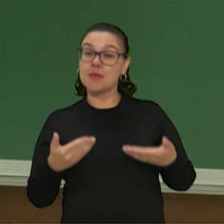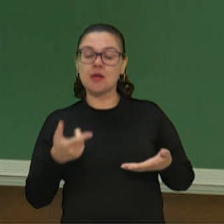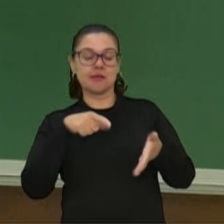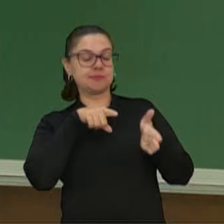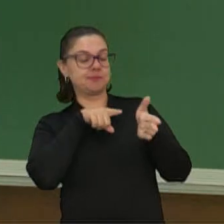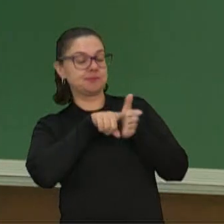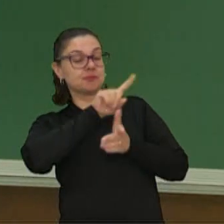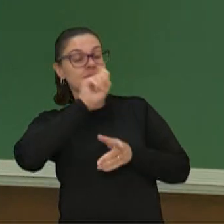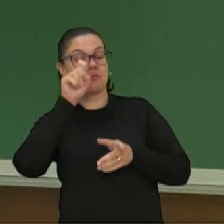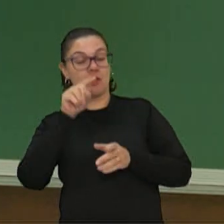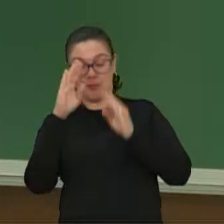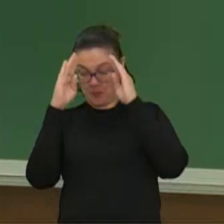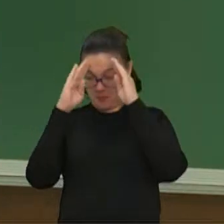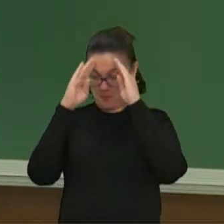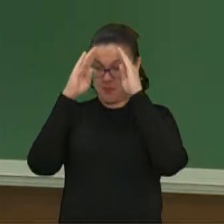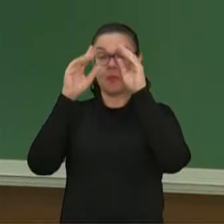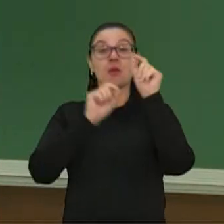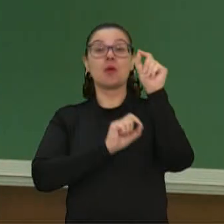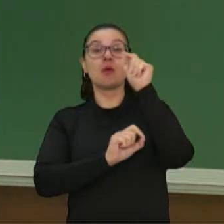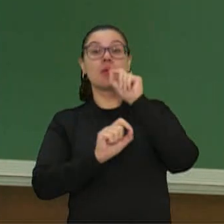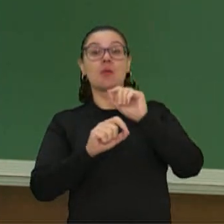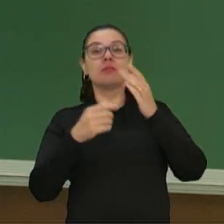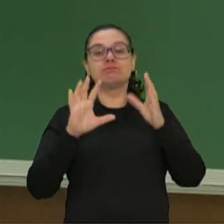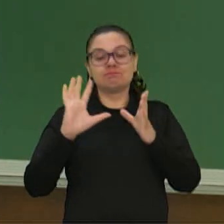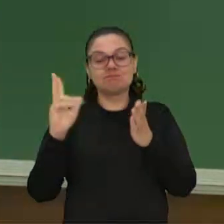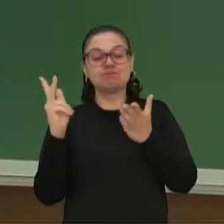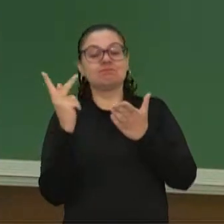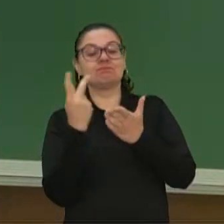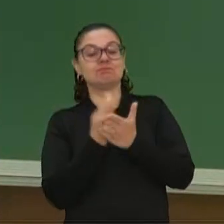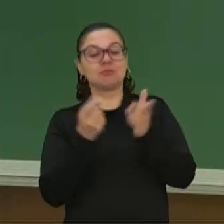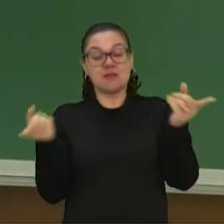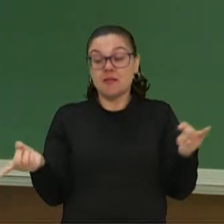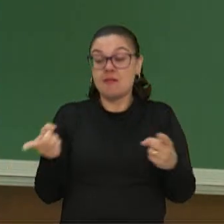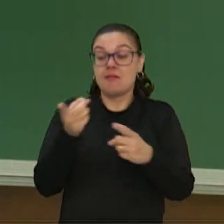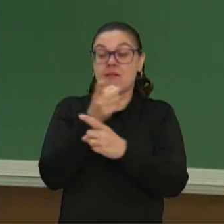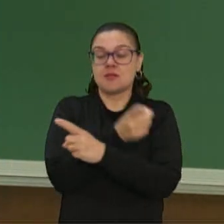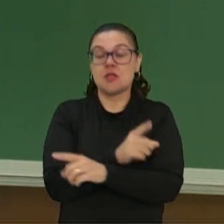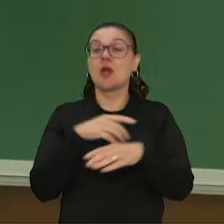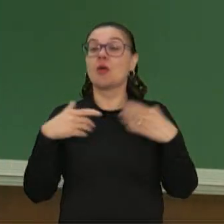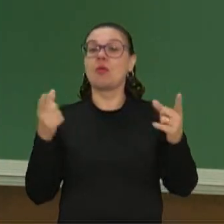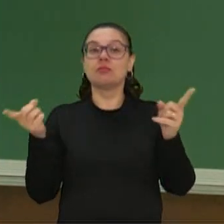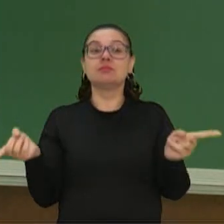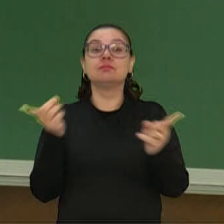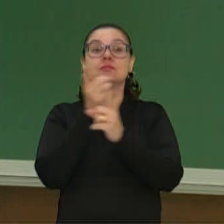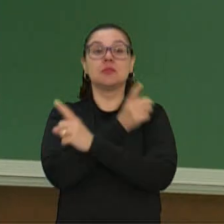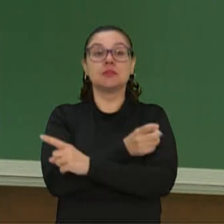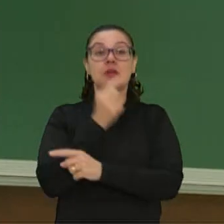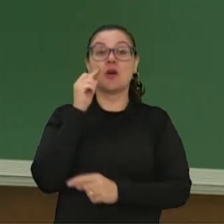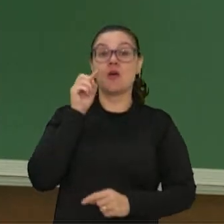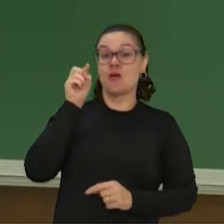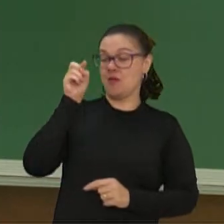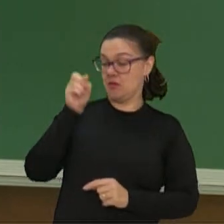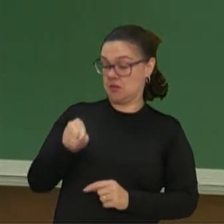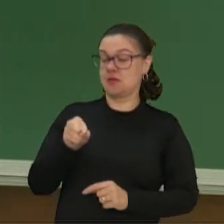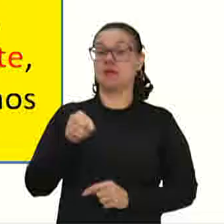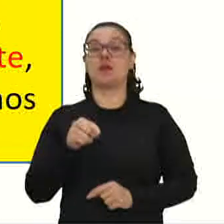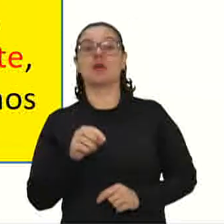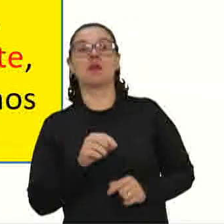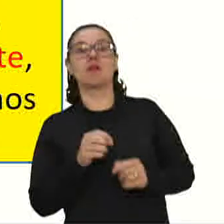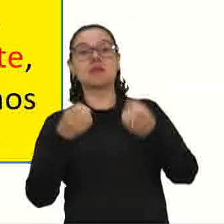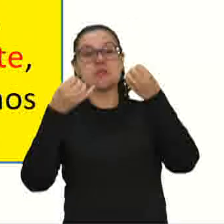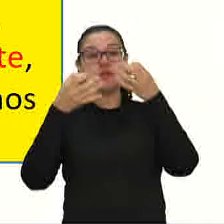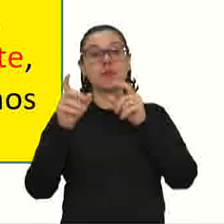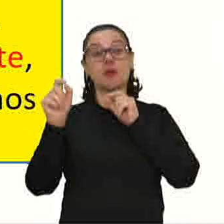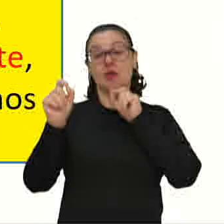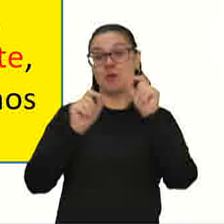A questão central aqui, minha gente, era qual é o efeito dessa antítese. E qual antítese é? Vamos lá então. A antítese aqui